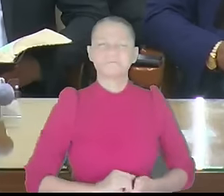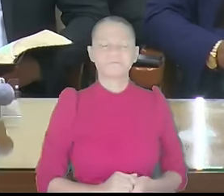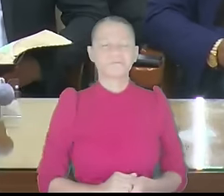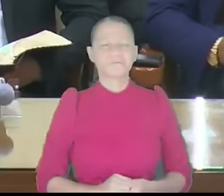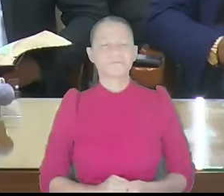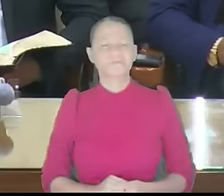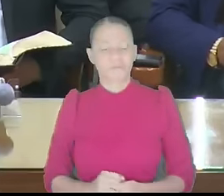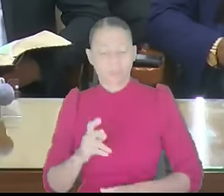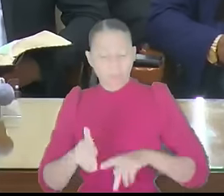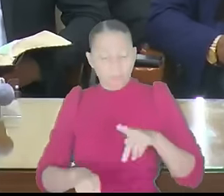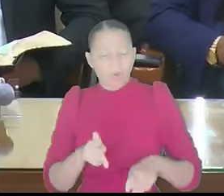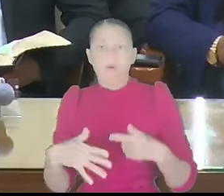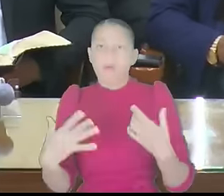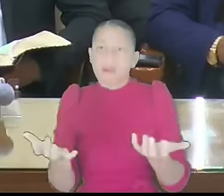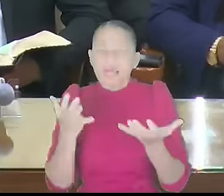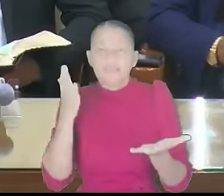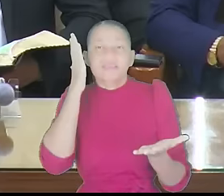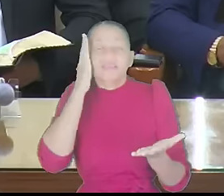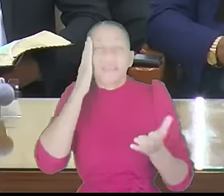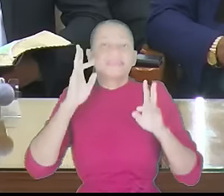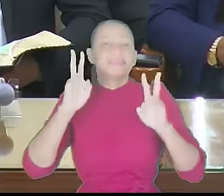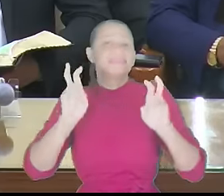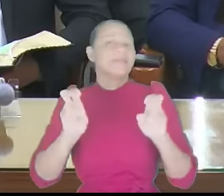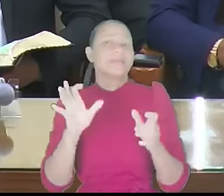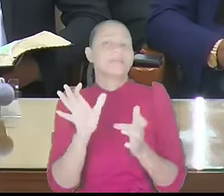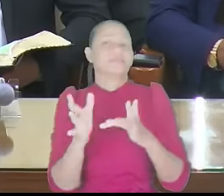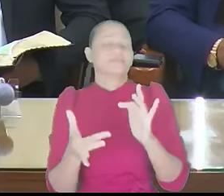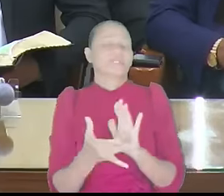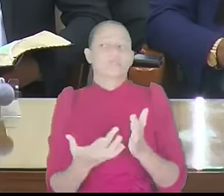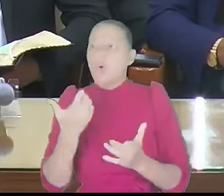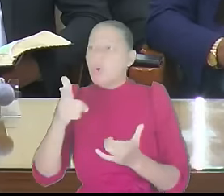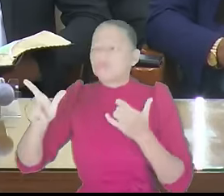O povo quer saber de Jesus, não quer saber de outra história não.